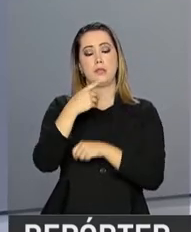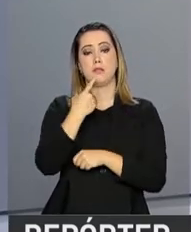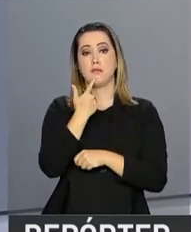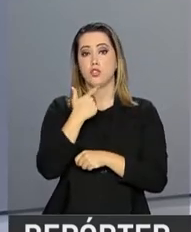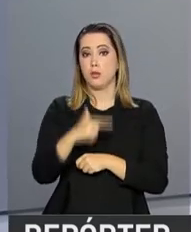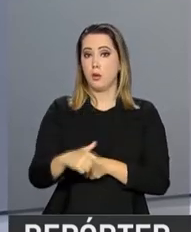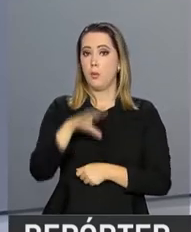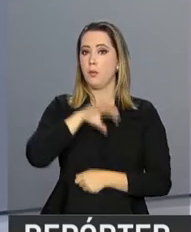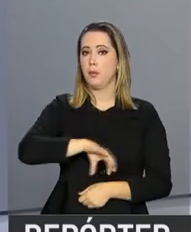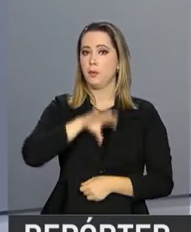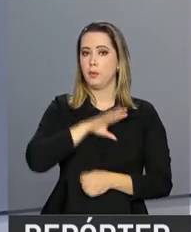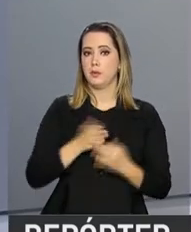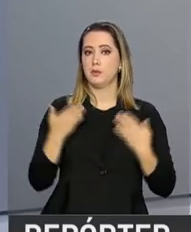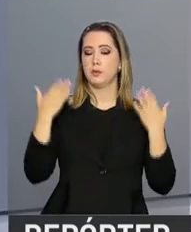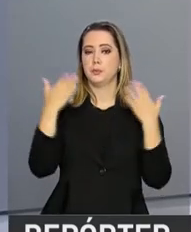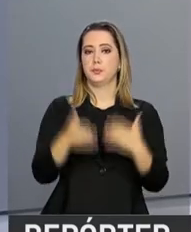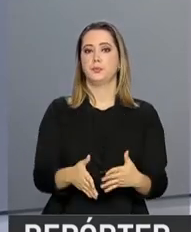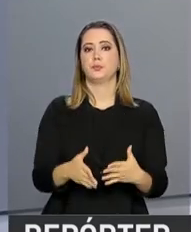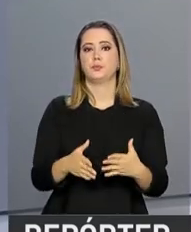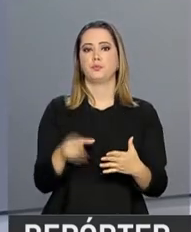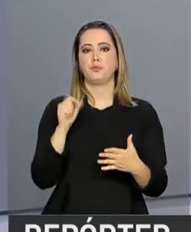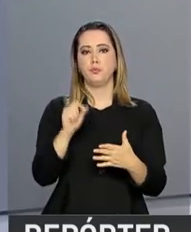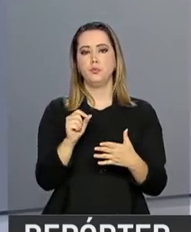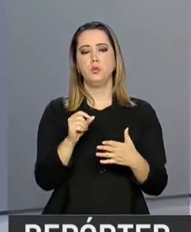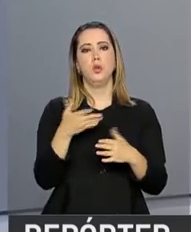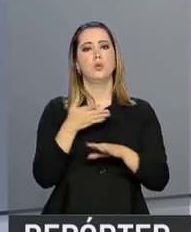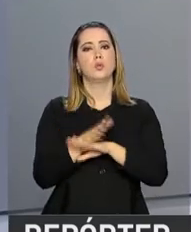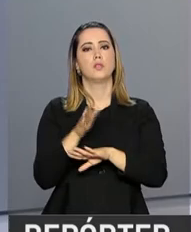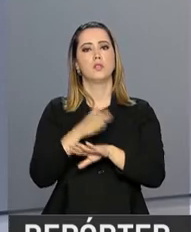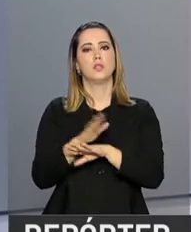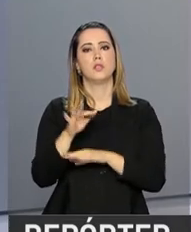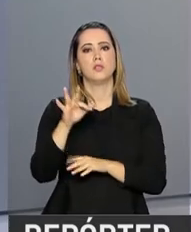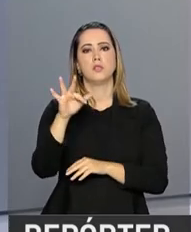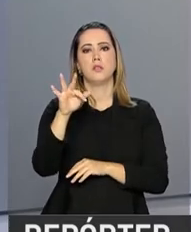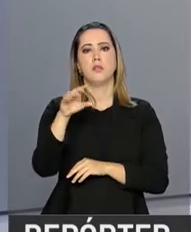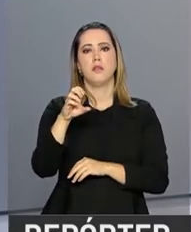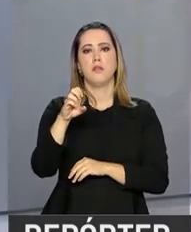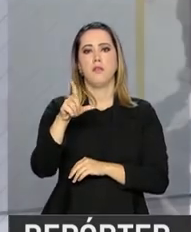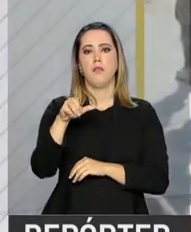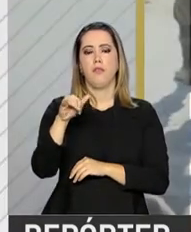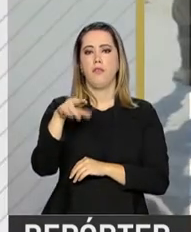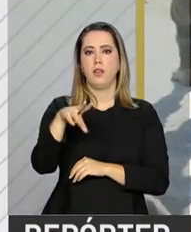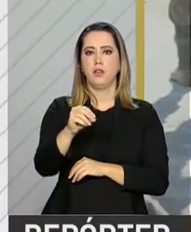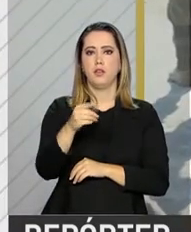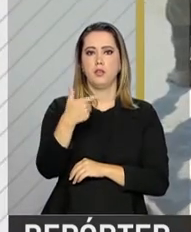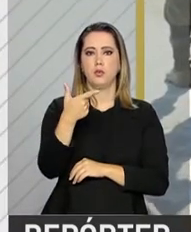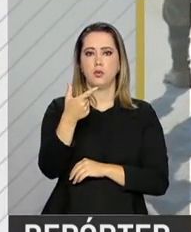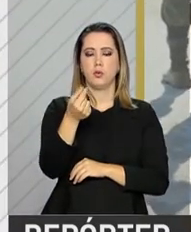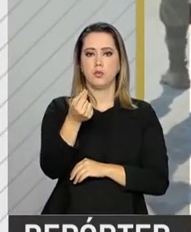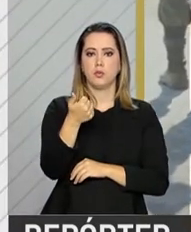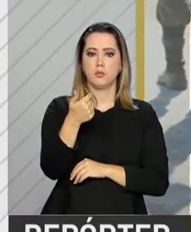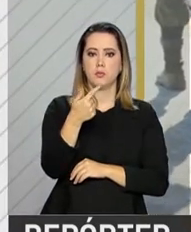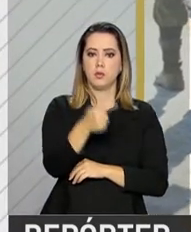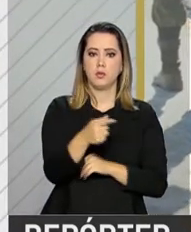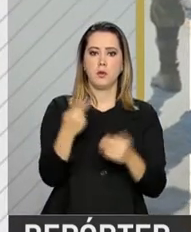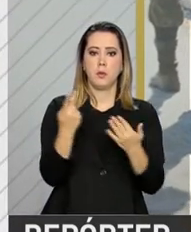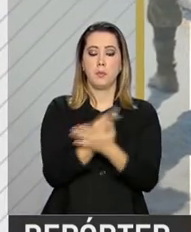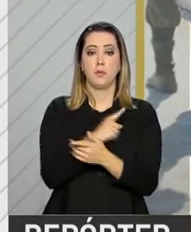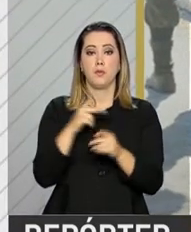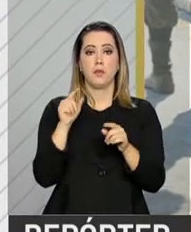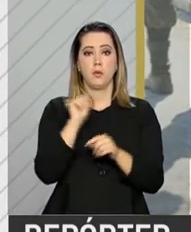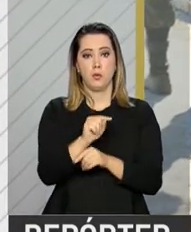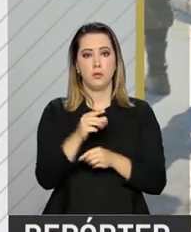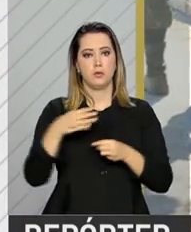portuguesa estão participando do exercício felino 2017 a operação acontece até amanhã na academia